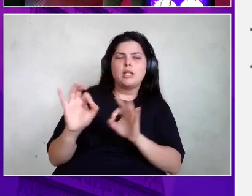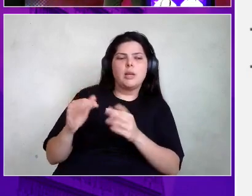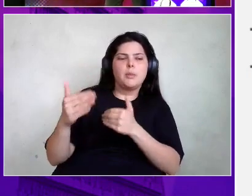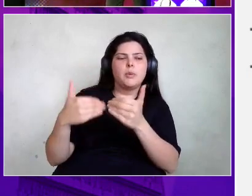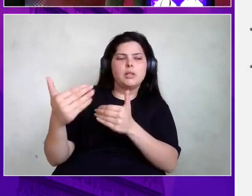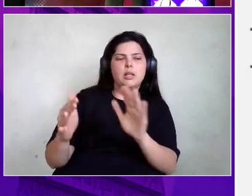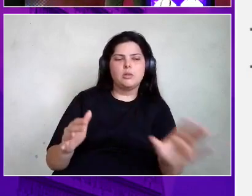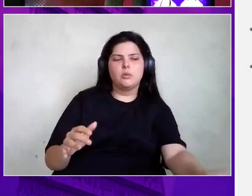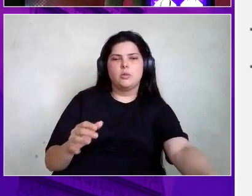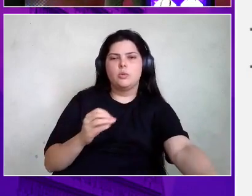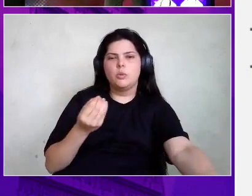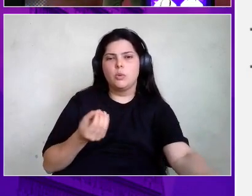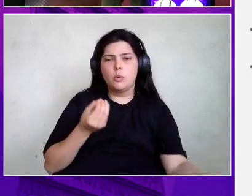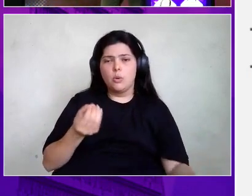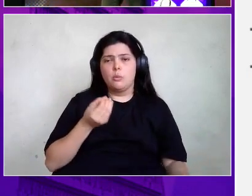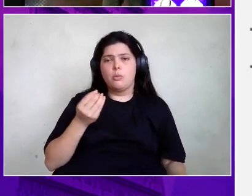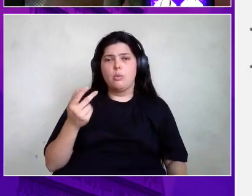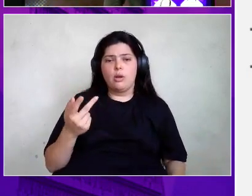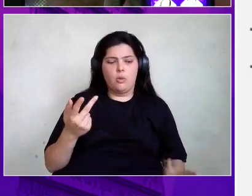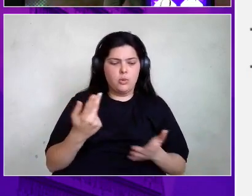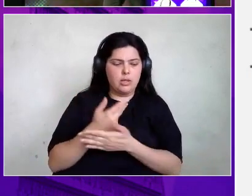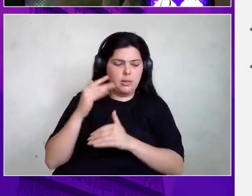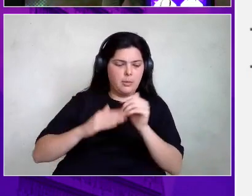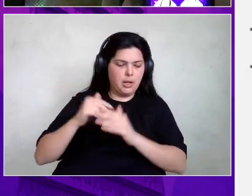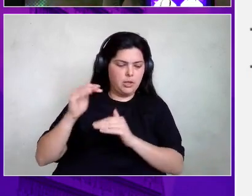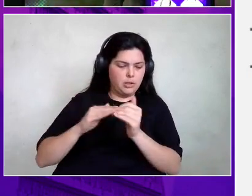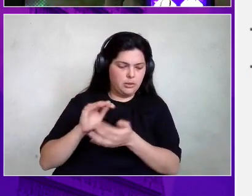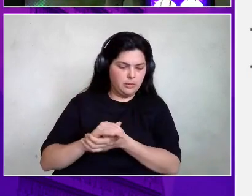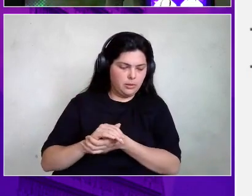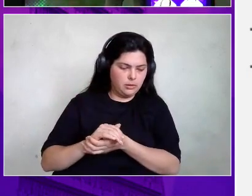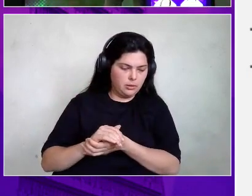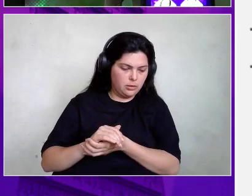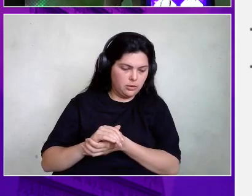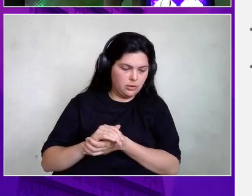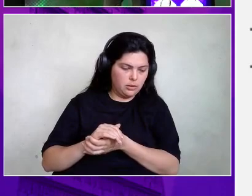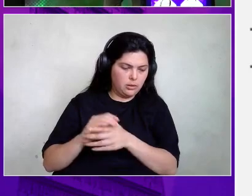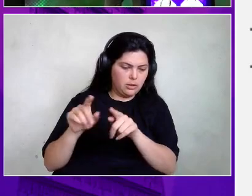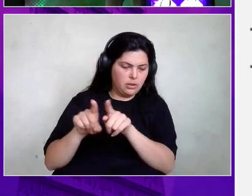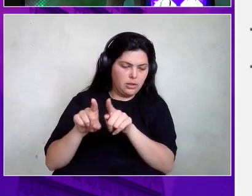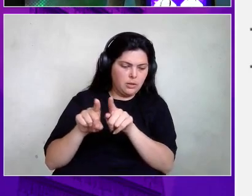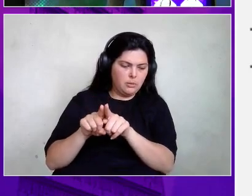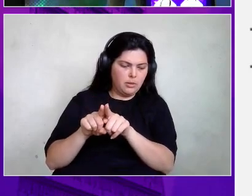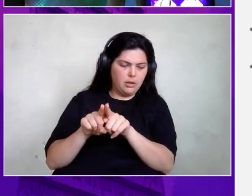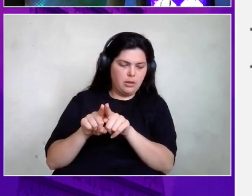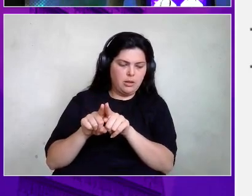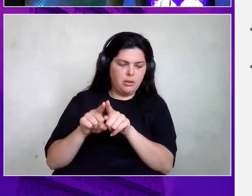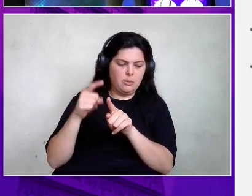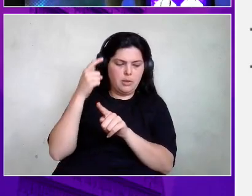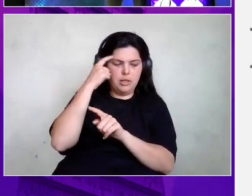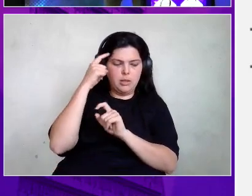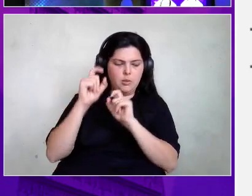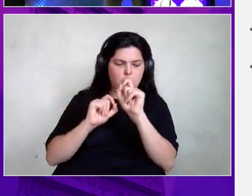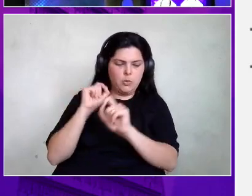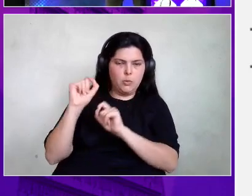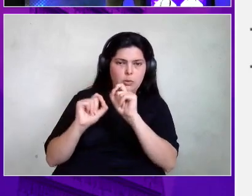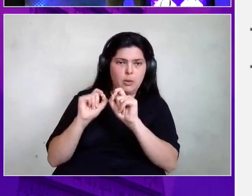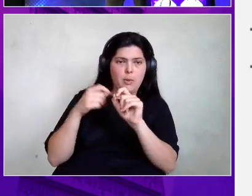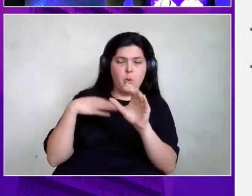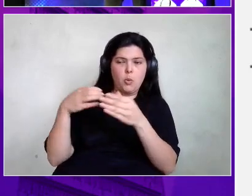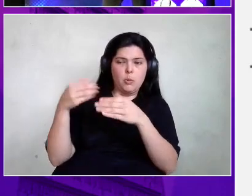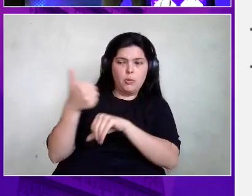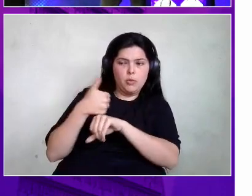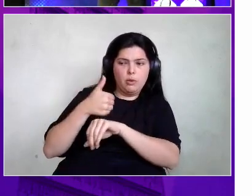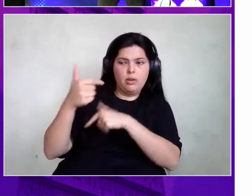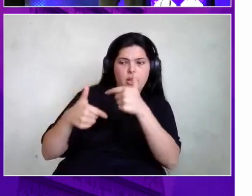isso vai acontecer? E tu vê que aqui eu não estou falando nada em ferramenta, eu estou simplesmente pensando como que o meu time vai atuar